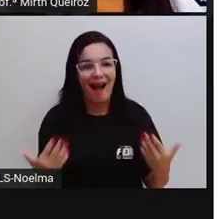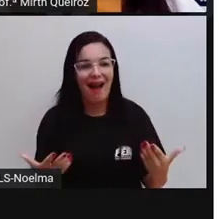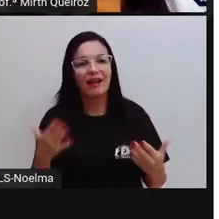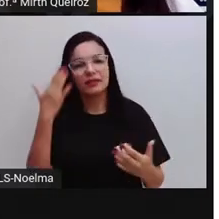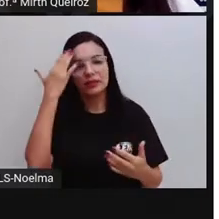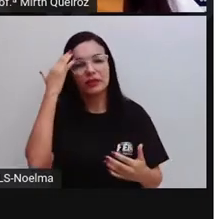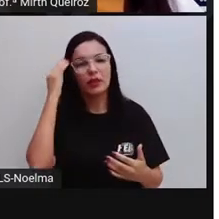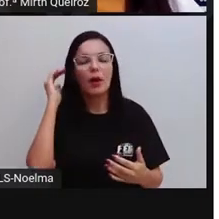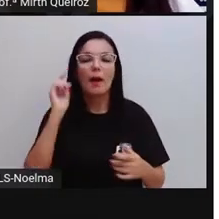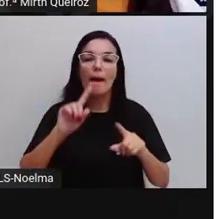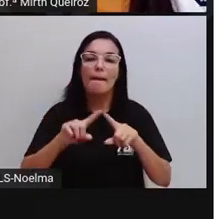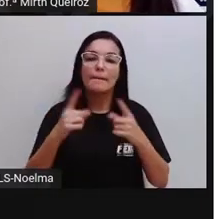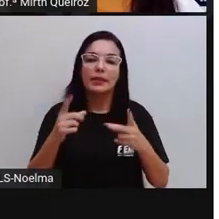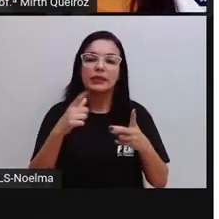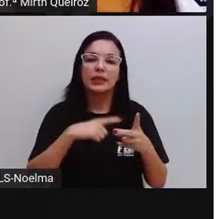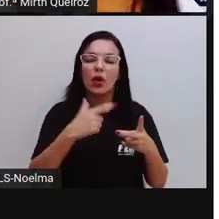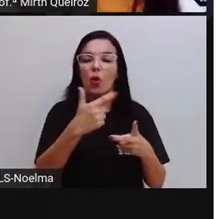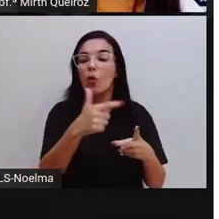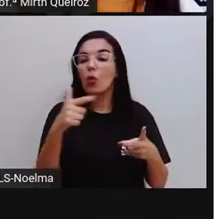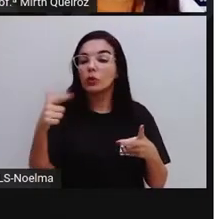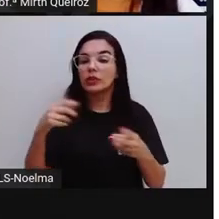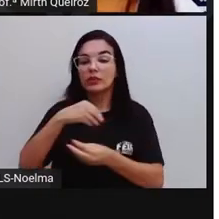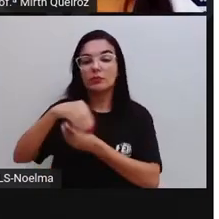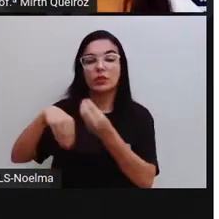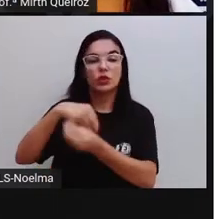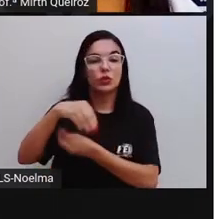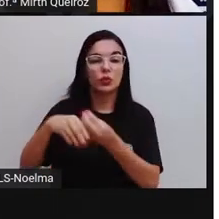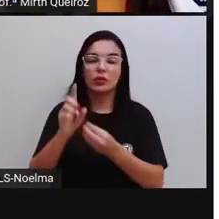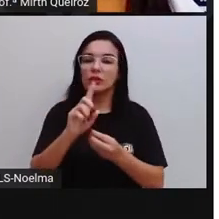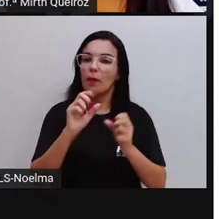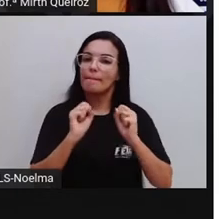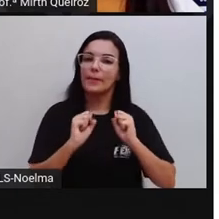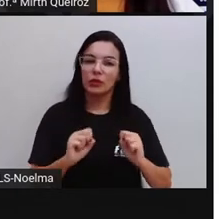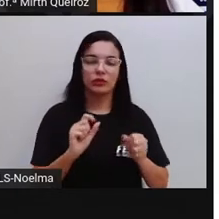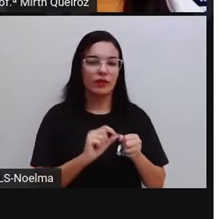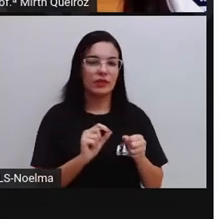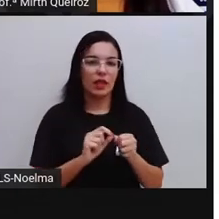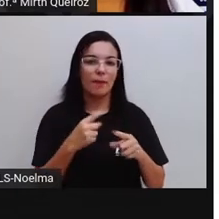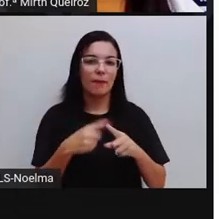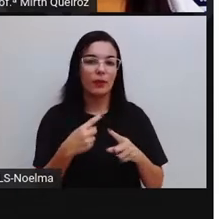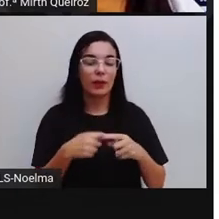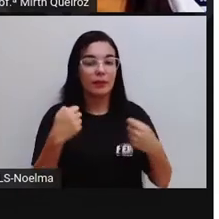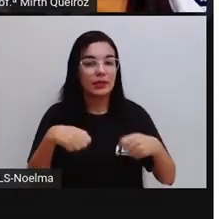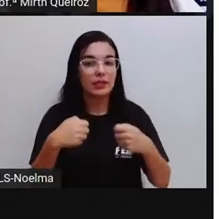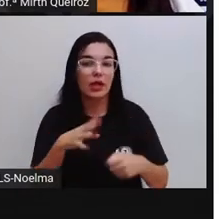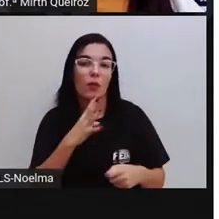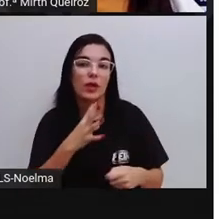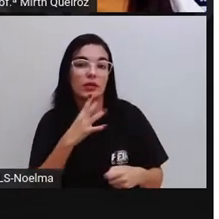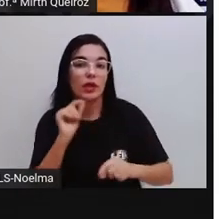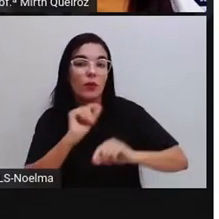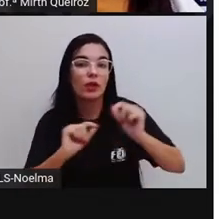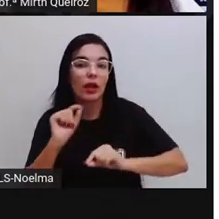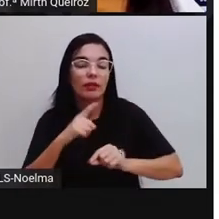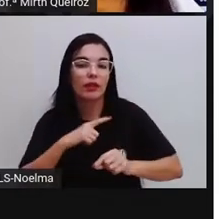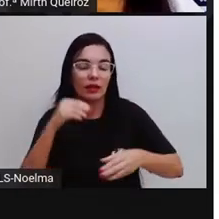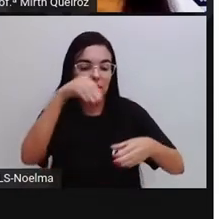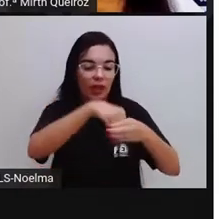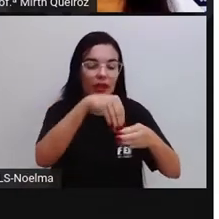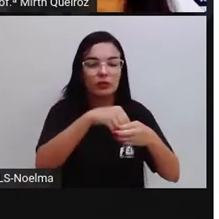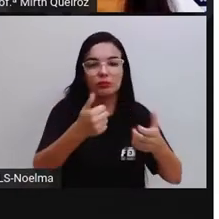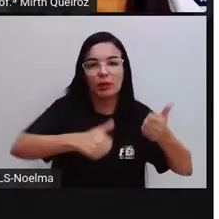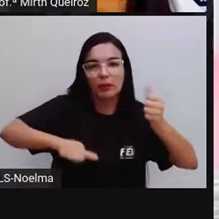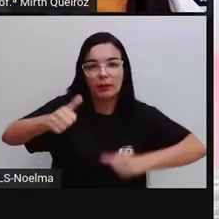a gente não pode fazer isso, né? E a gente precisa conhecer a sua composição para a gente saber se se trata ou